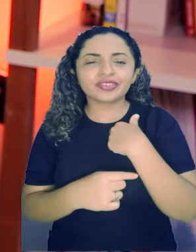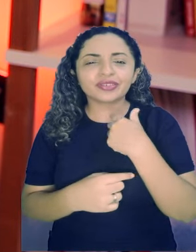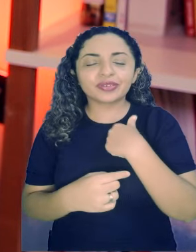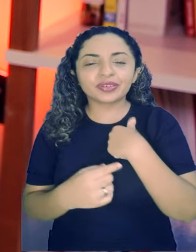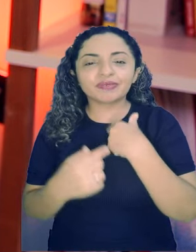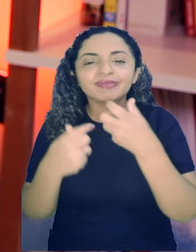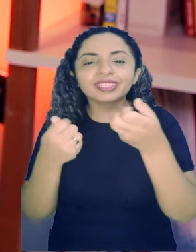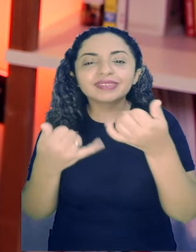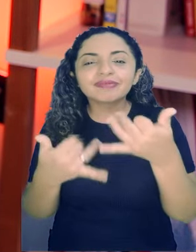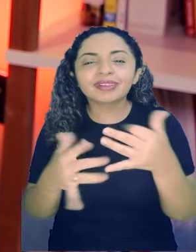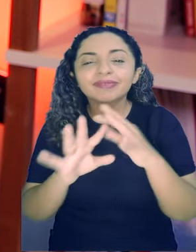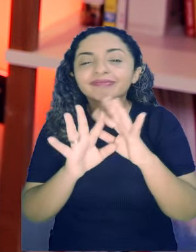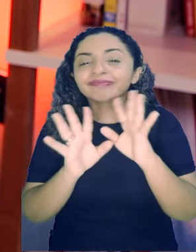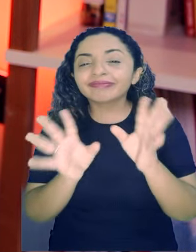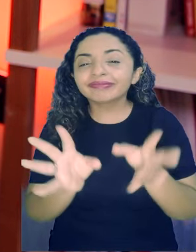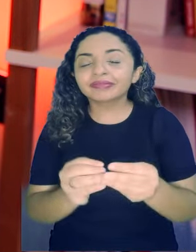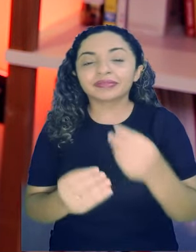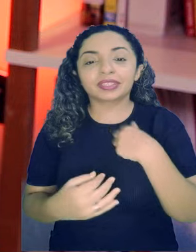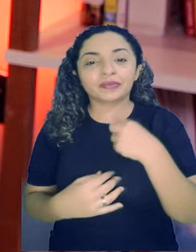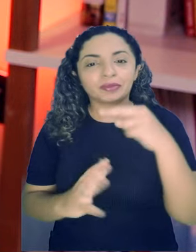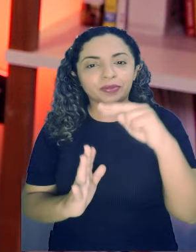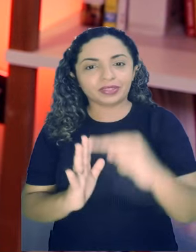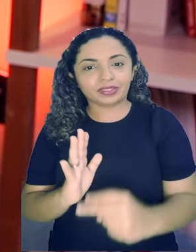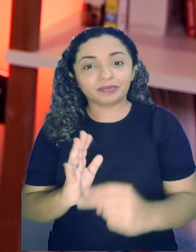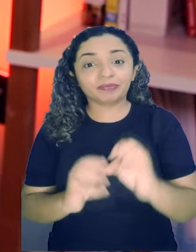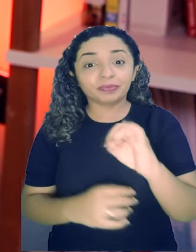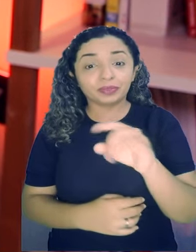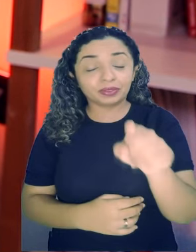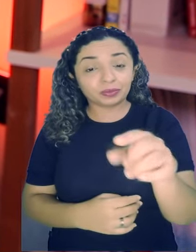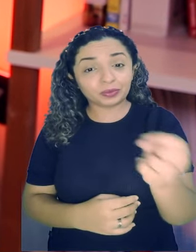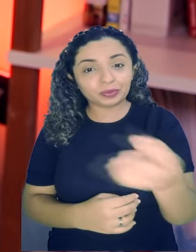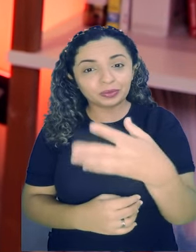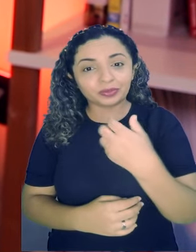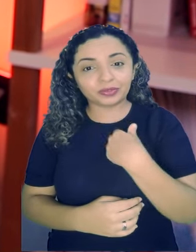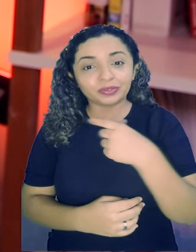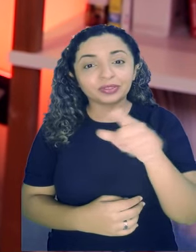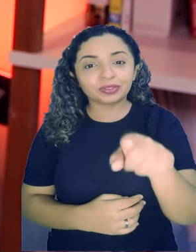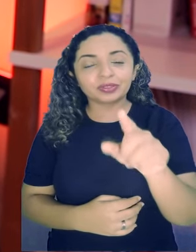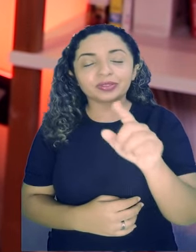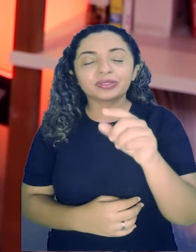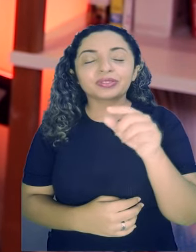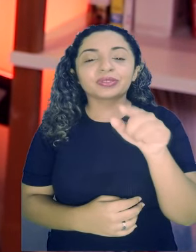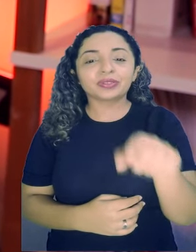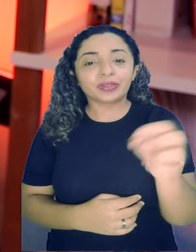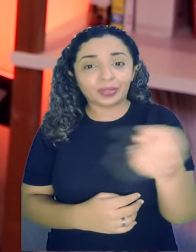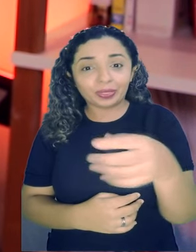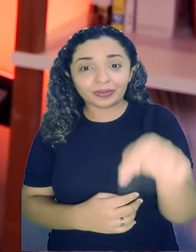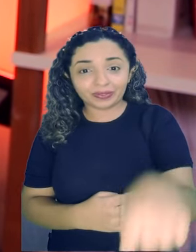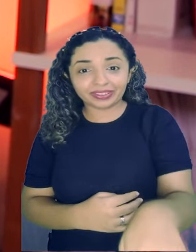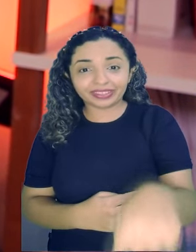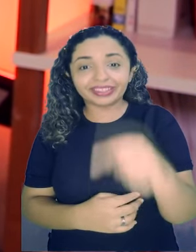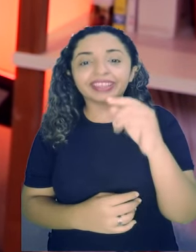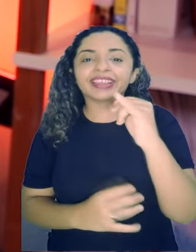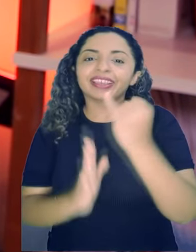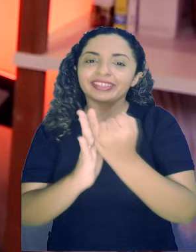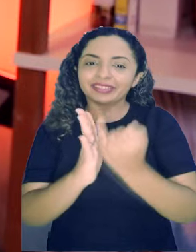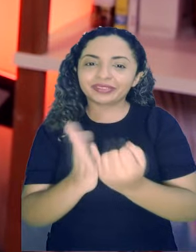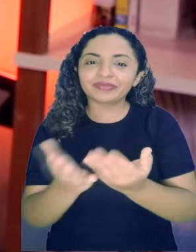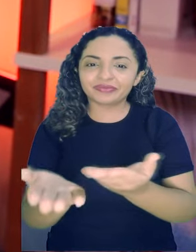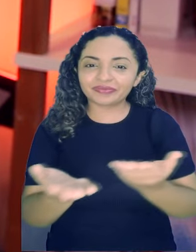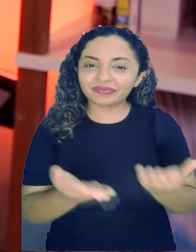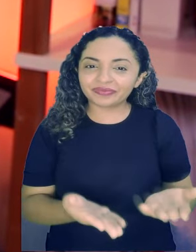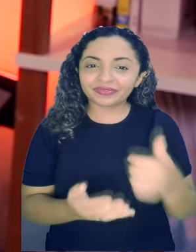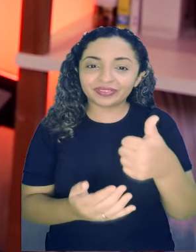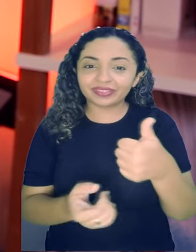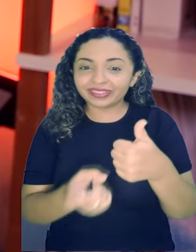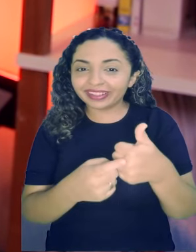panorama, um gostinho sobre essas leituras. Se você é novo aqui no canal, eu sou o Darvi aqui do Seleção Literária e te convido para se inscrever aqui